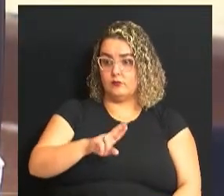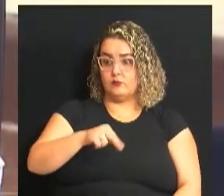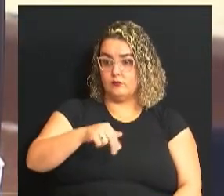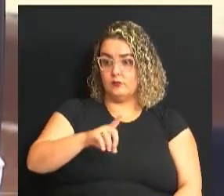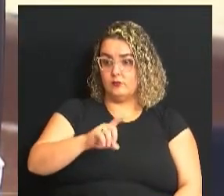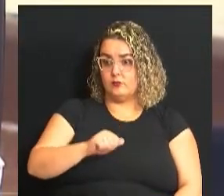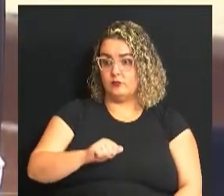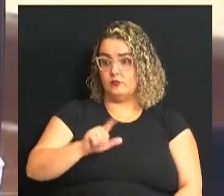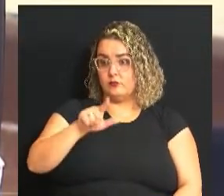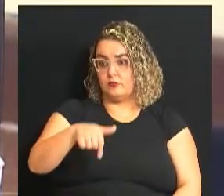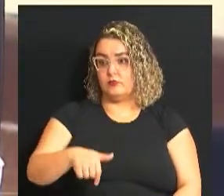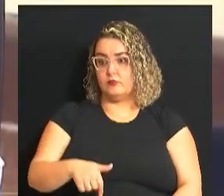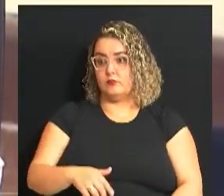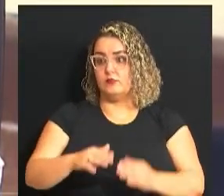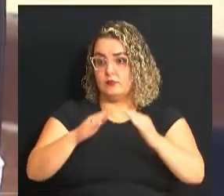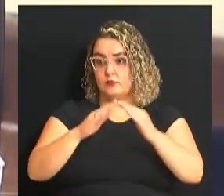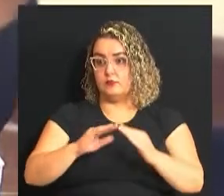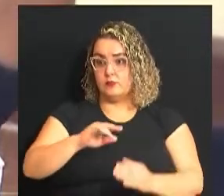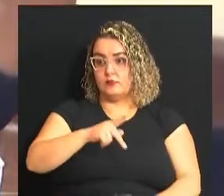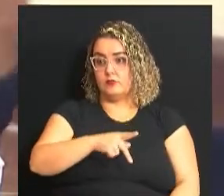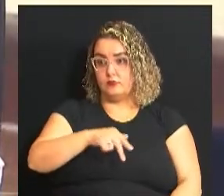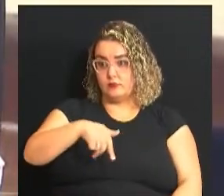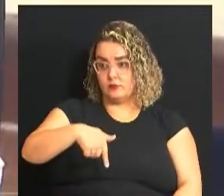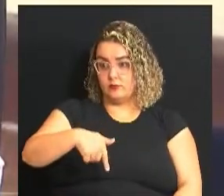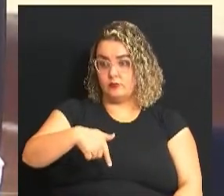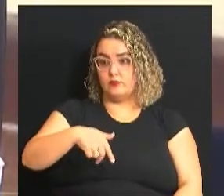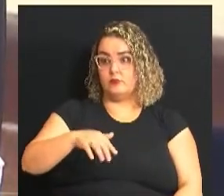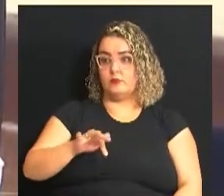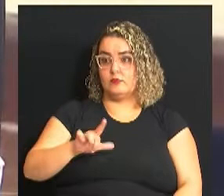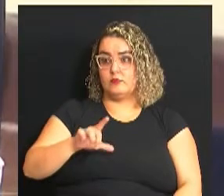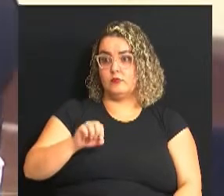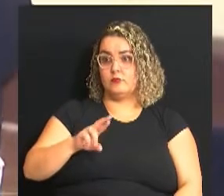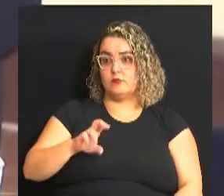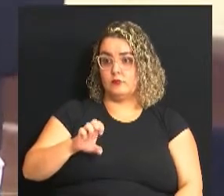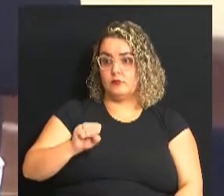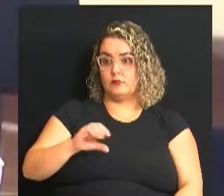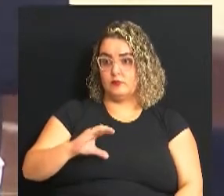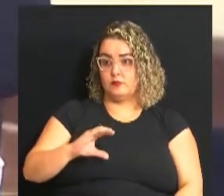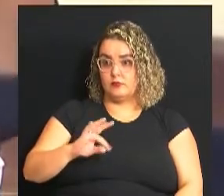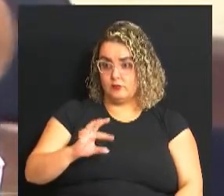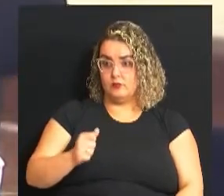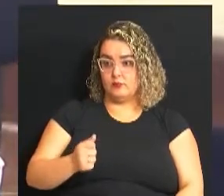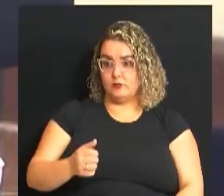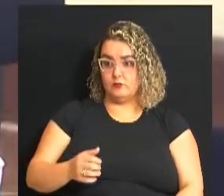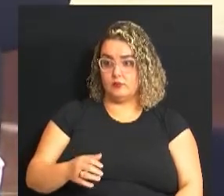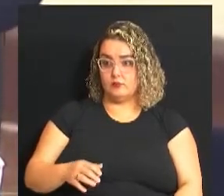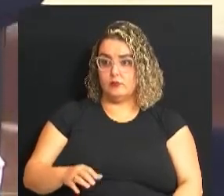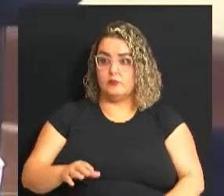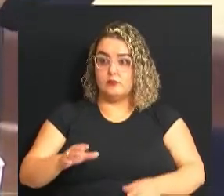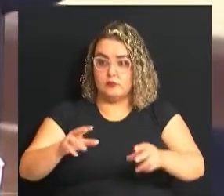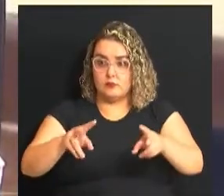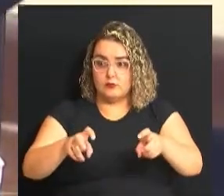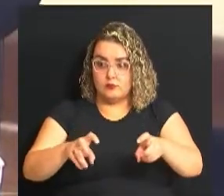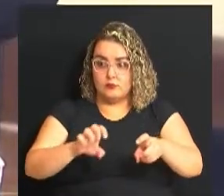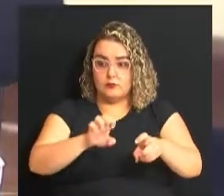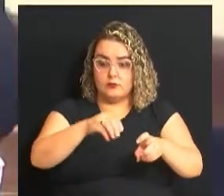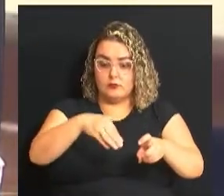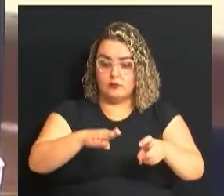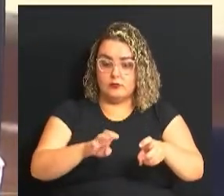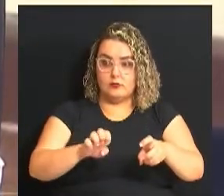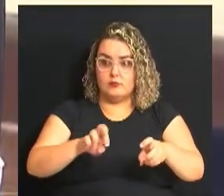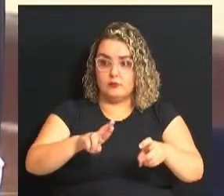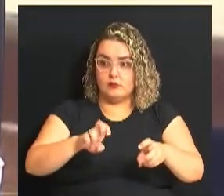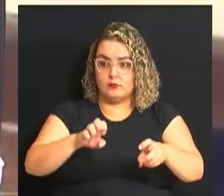foi residir ali no Parque da Floresta. Era um embrião, mas era um embrião, né? Que é, para quem não sabe, embrião é um cômodo e um